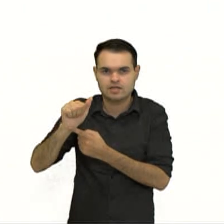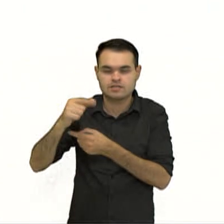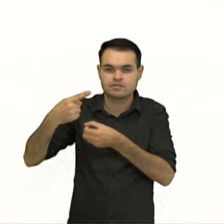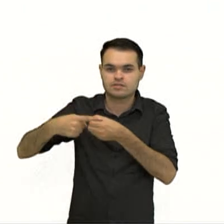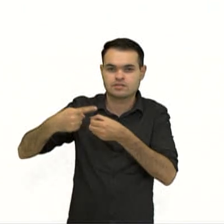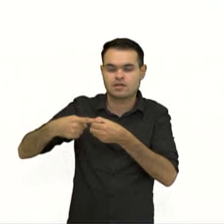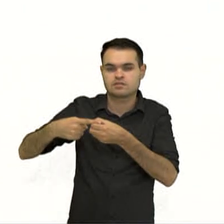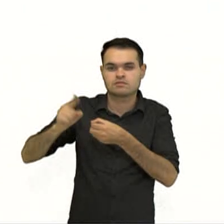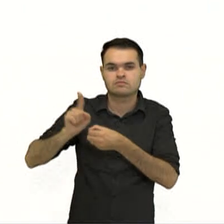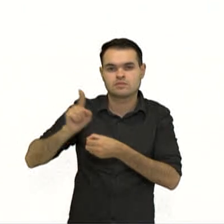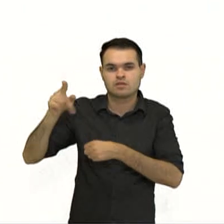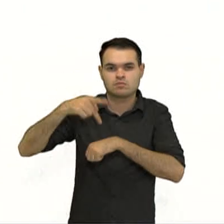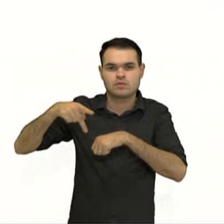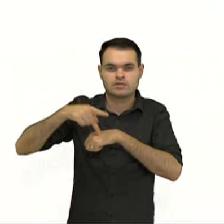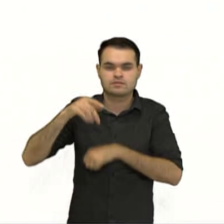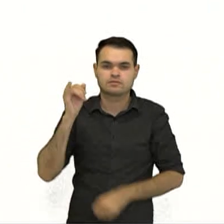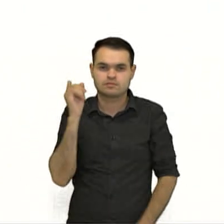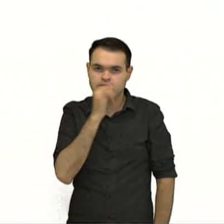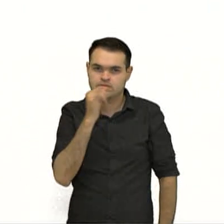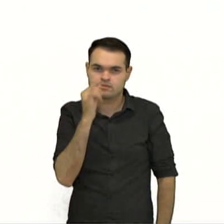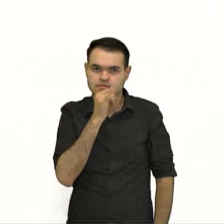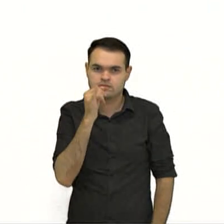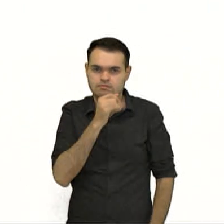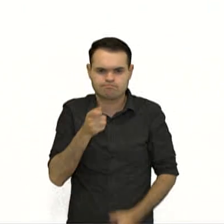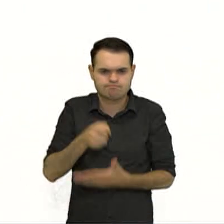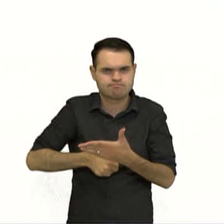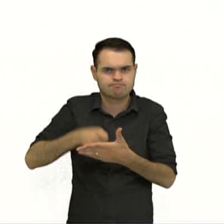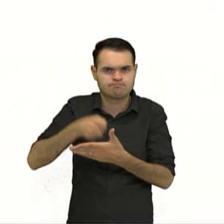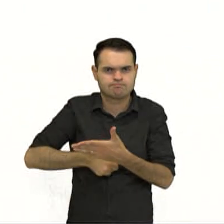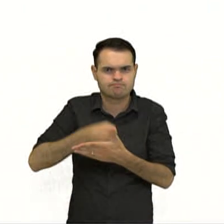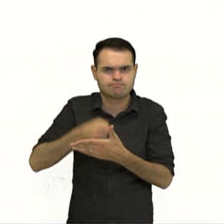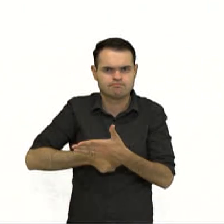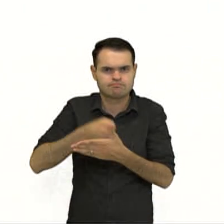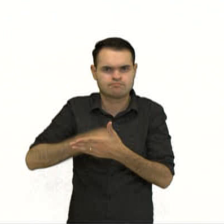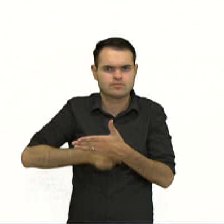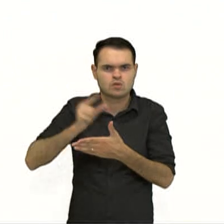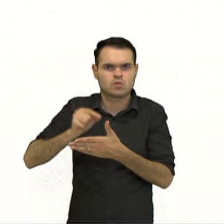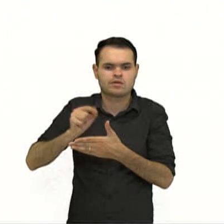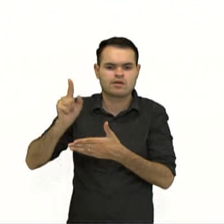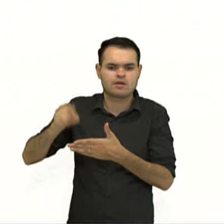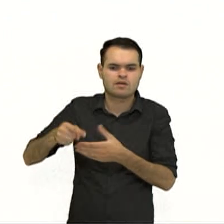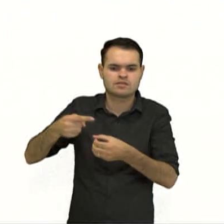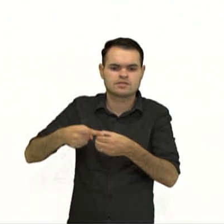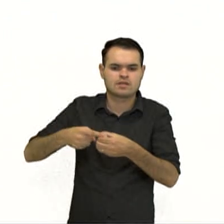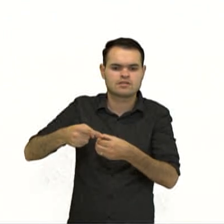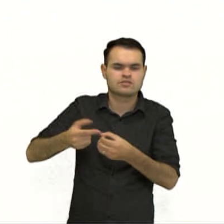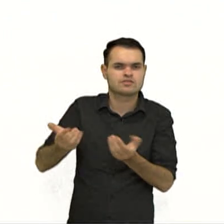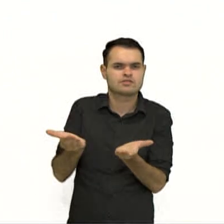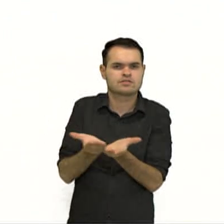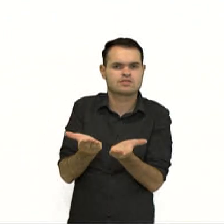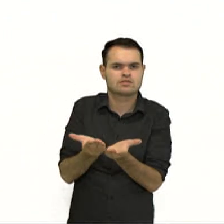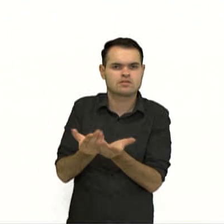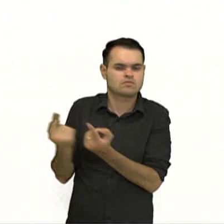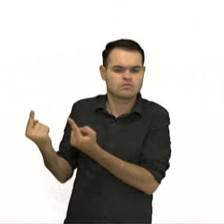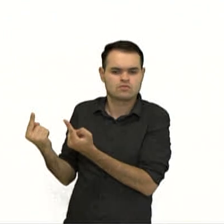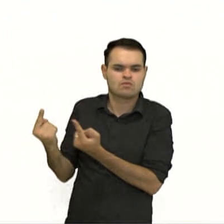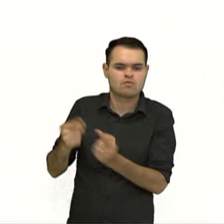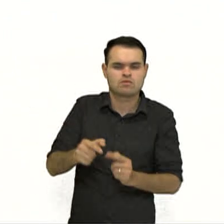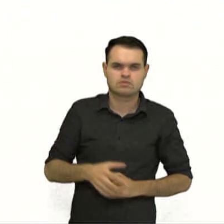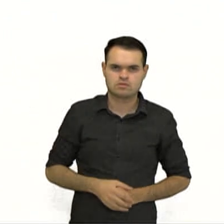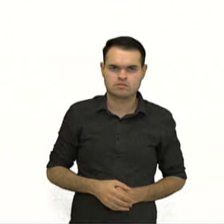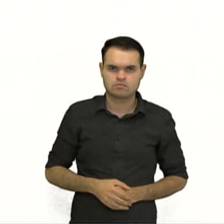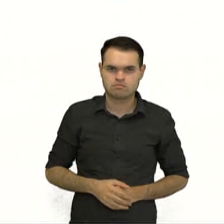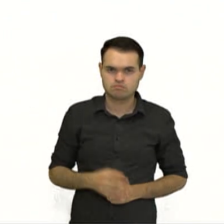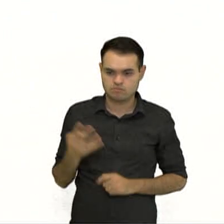eles, olha só, né? Eles exigiram, né, nessa cruzada, o ataque a uma cidade cristã. Então veja que o interesse